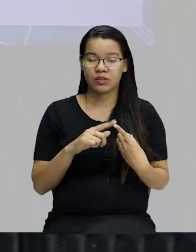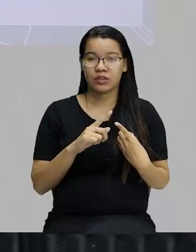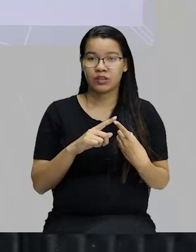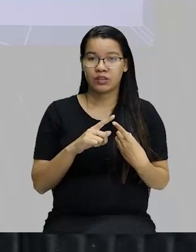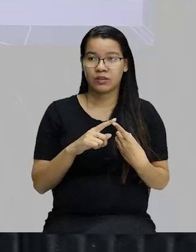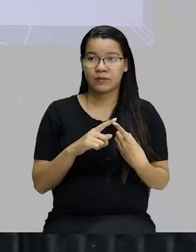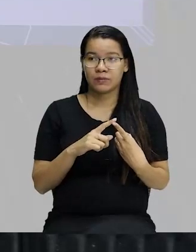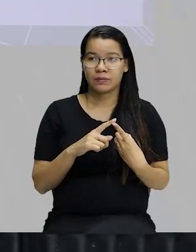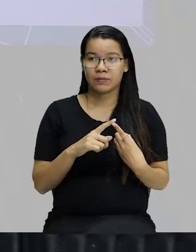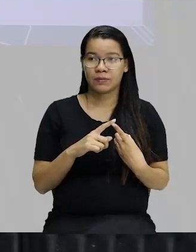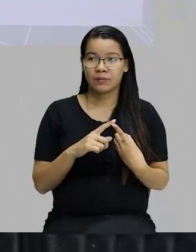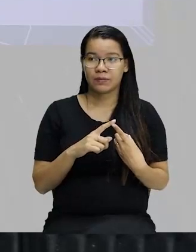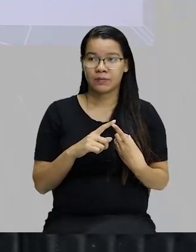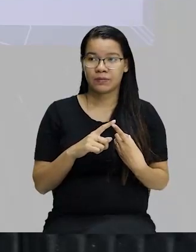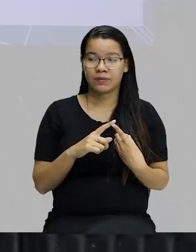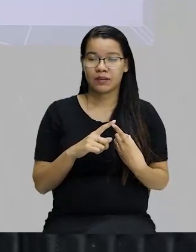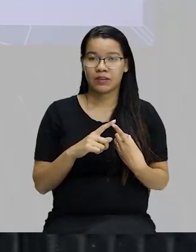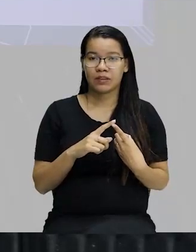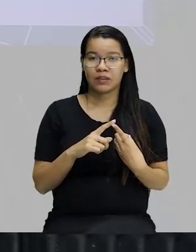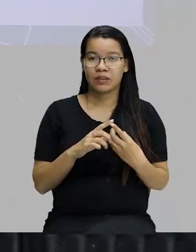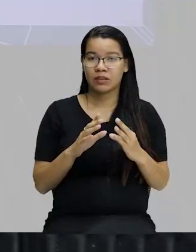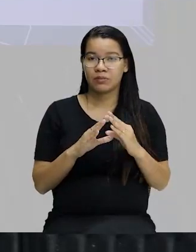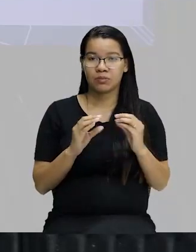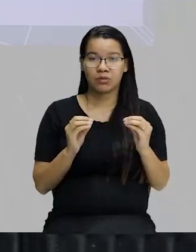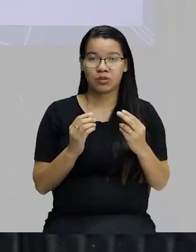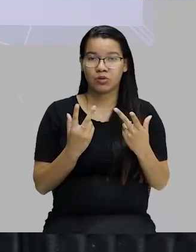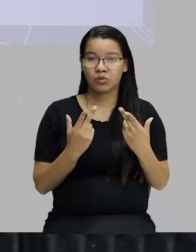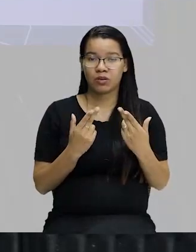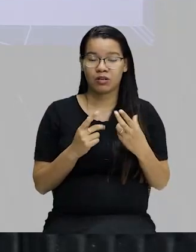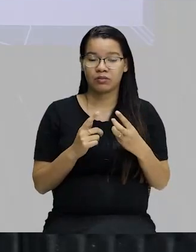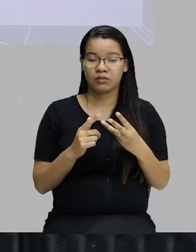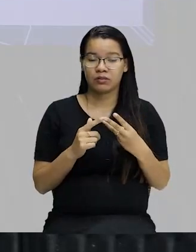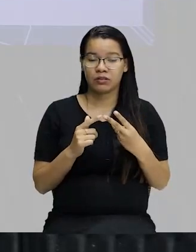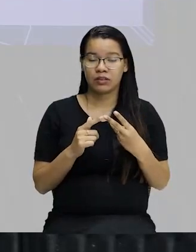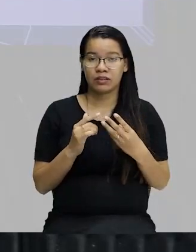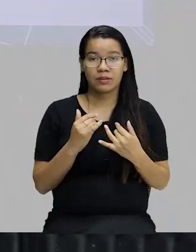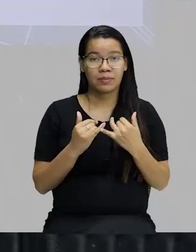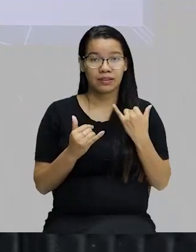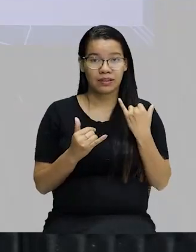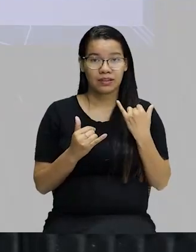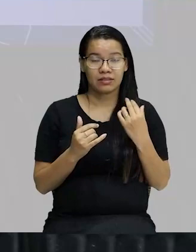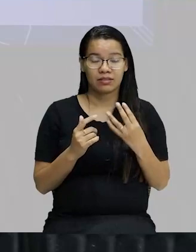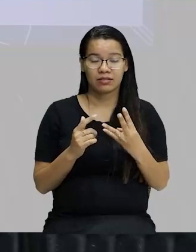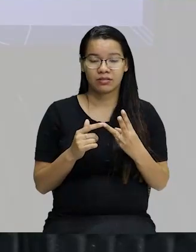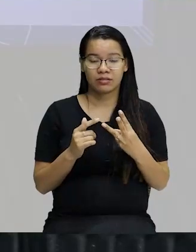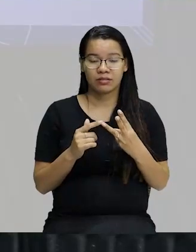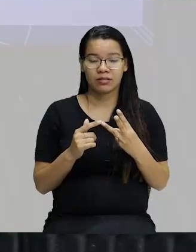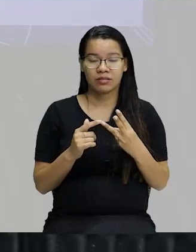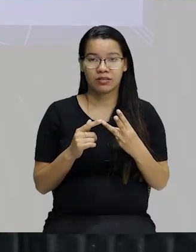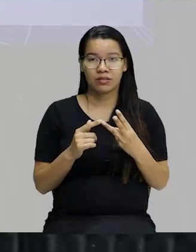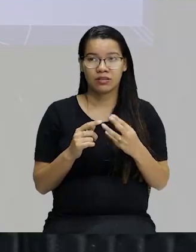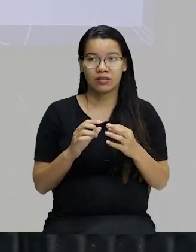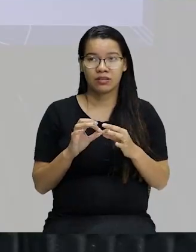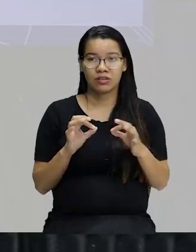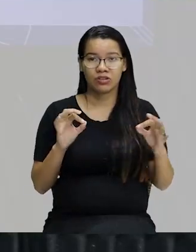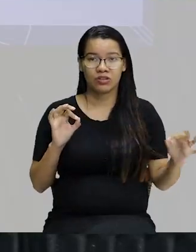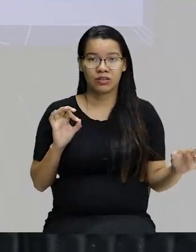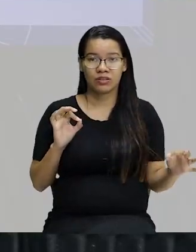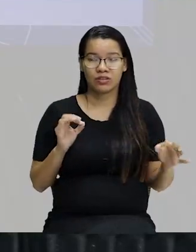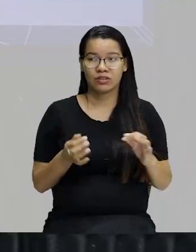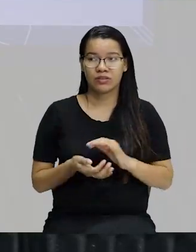distant. As palavras cognatas idênticas, as palavras semelhantes ou parecidas e as palavras